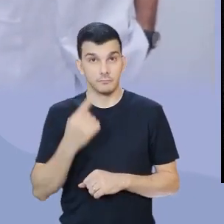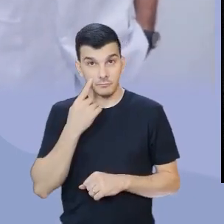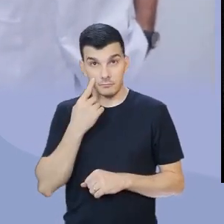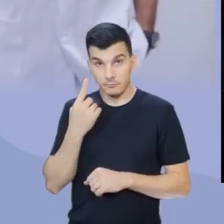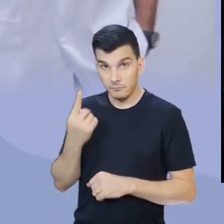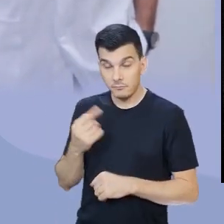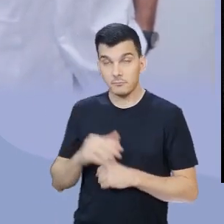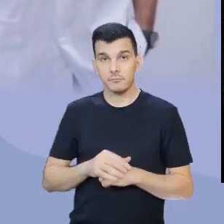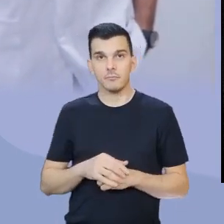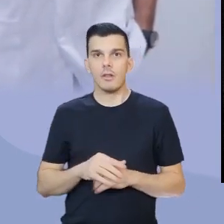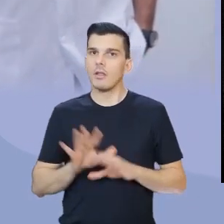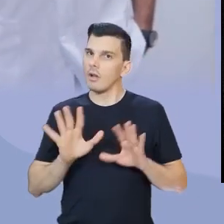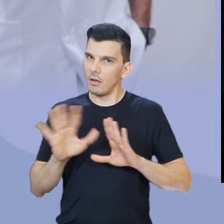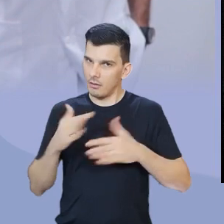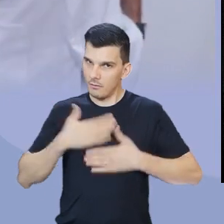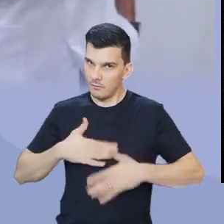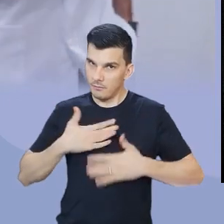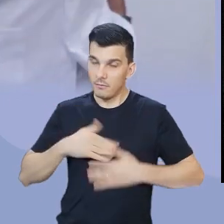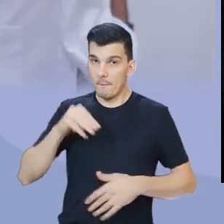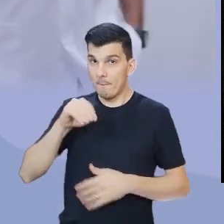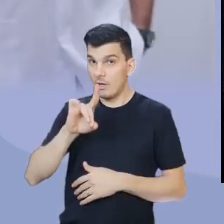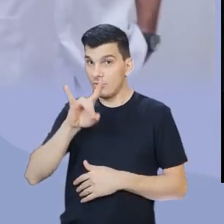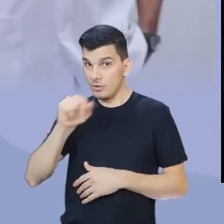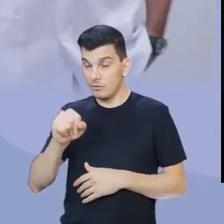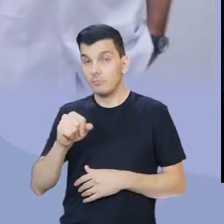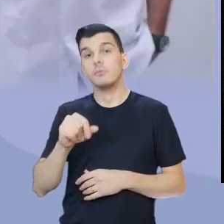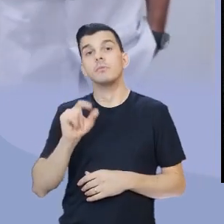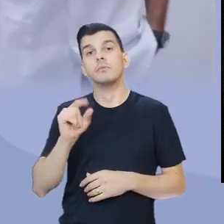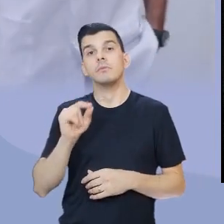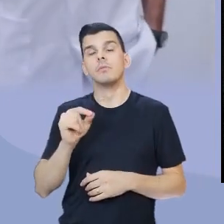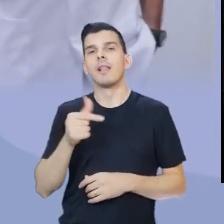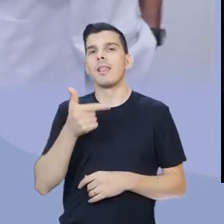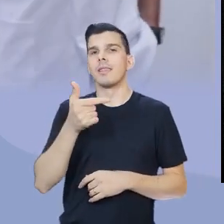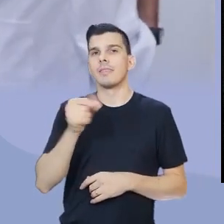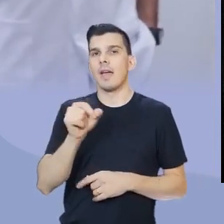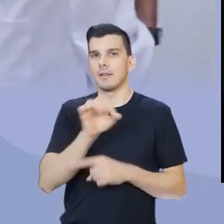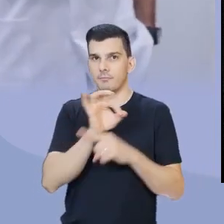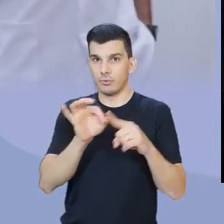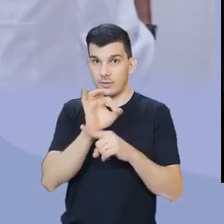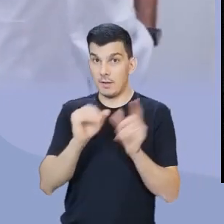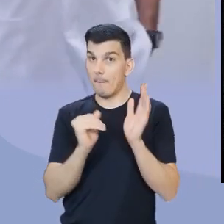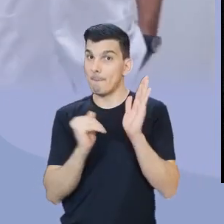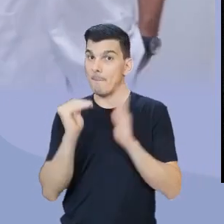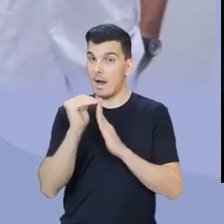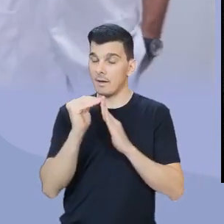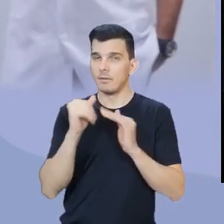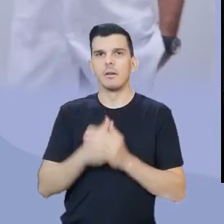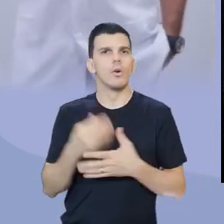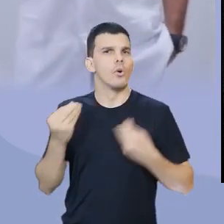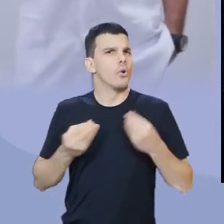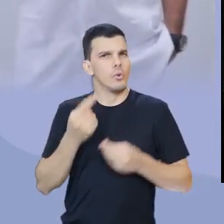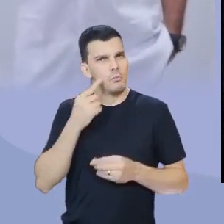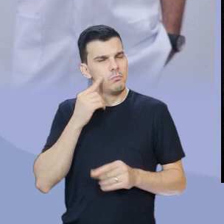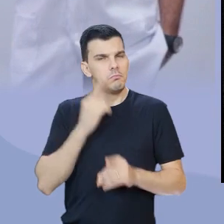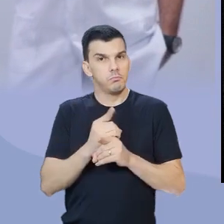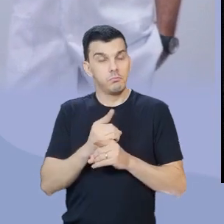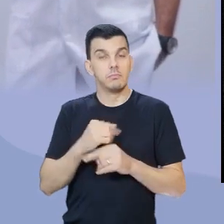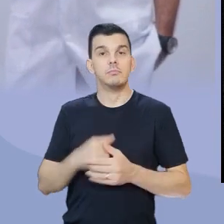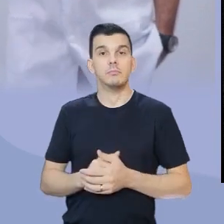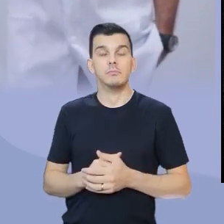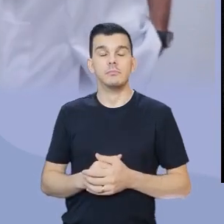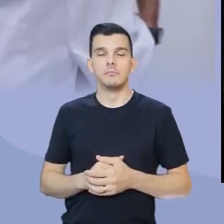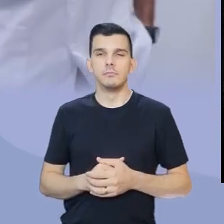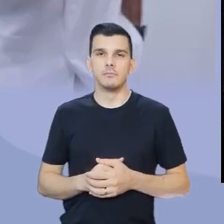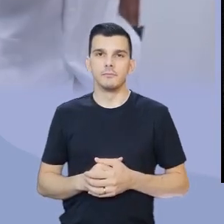ano de 2012? Não. A média do ano de 2012 é 10% a mais. E como é que eu faço 10% a mais,